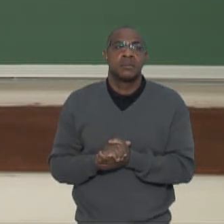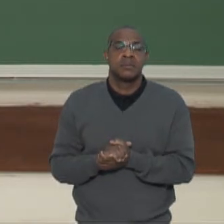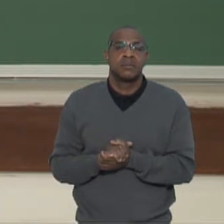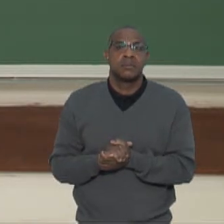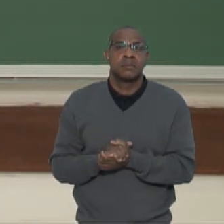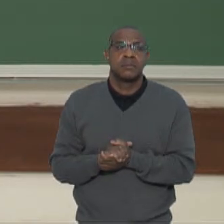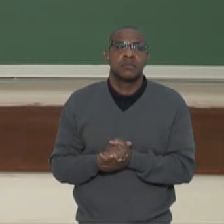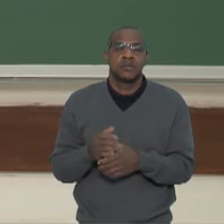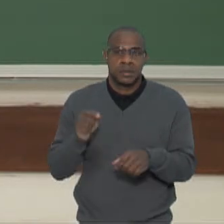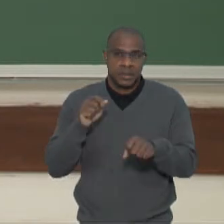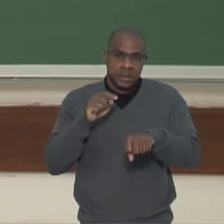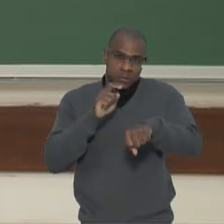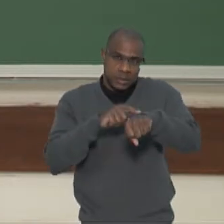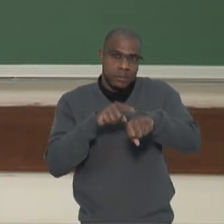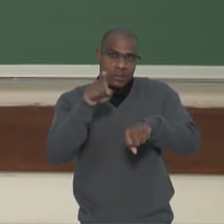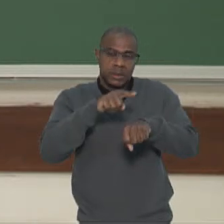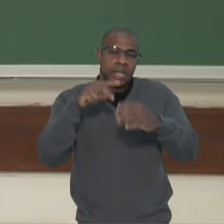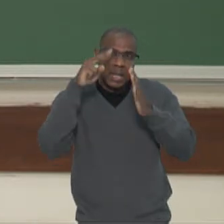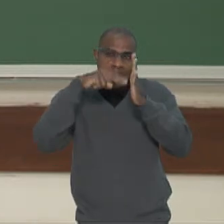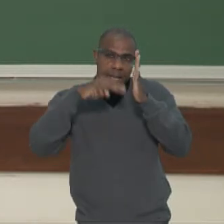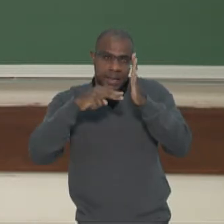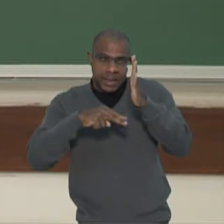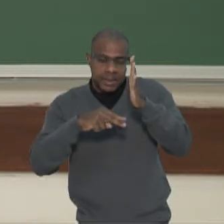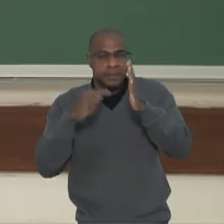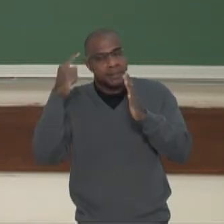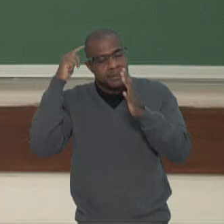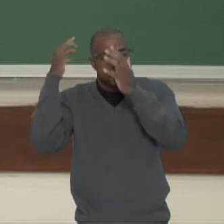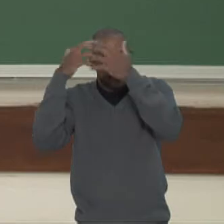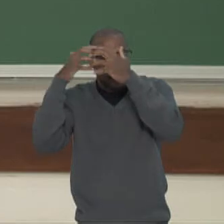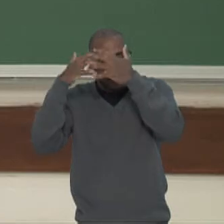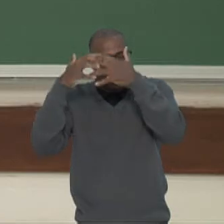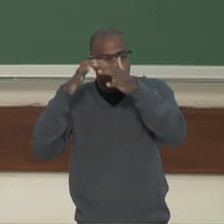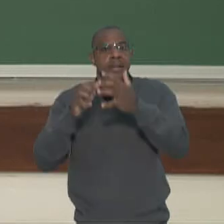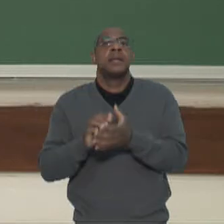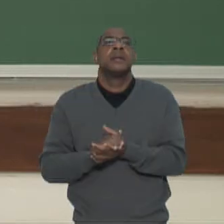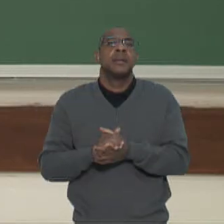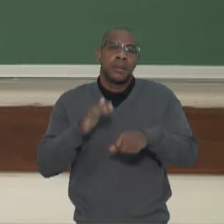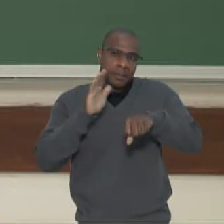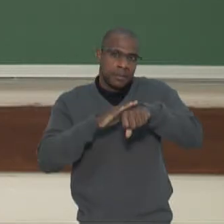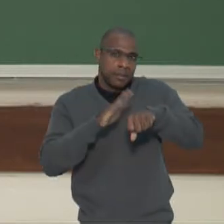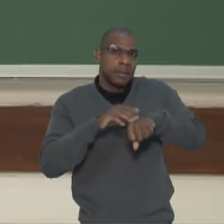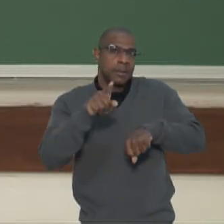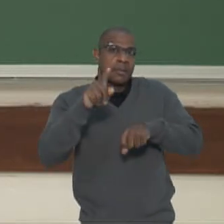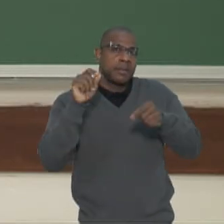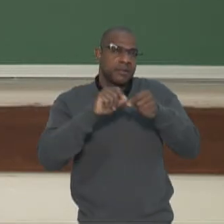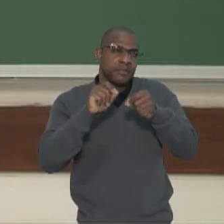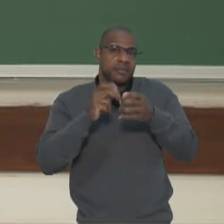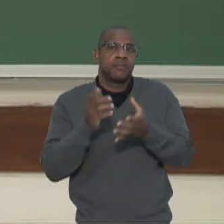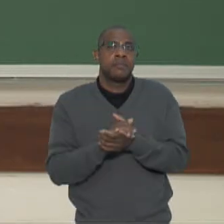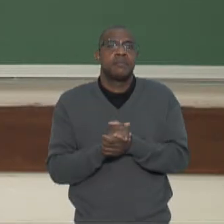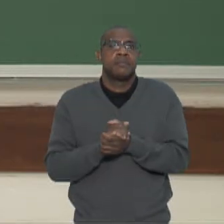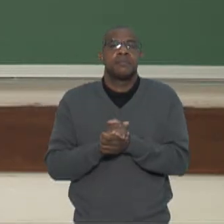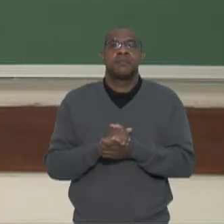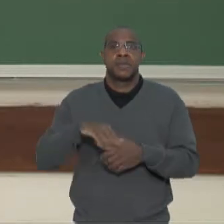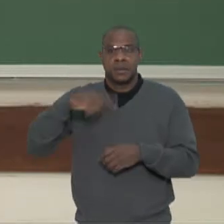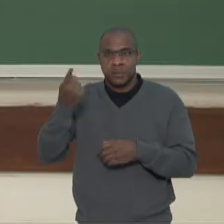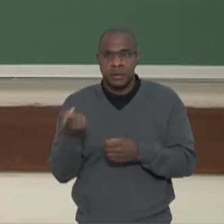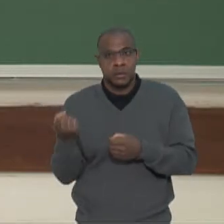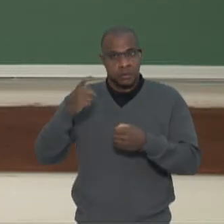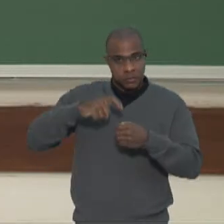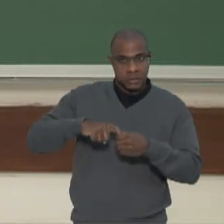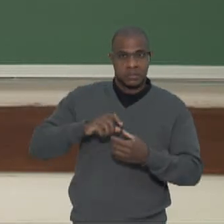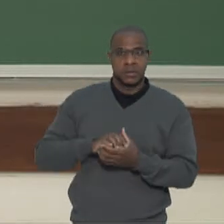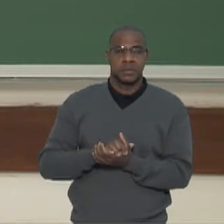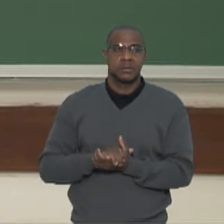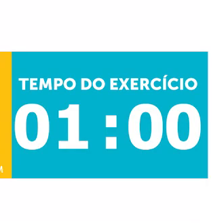um tempo para vocês lerem, refletirem, analisarem e chegarem aí às conclusões desta aula de